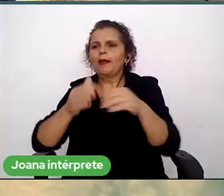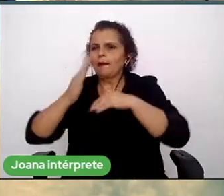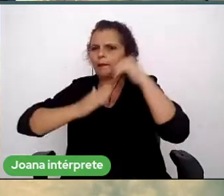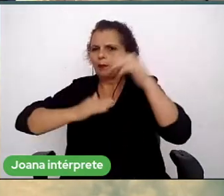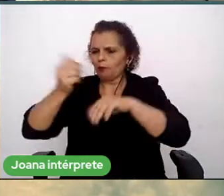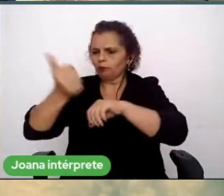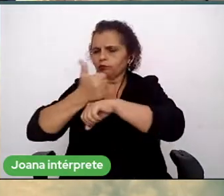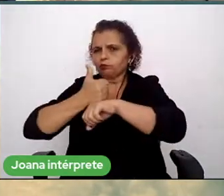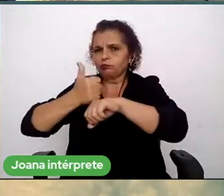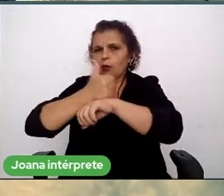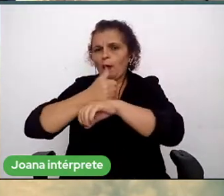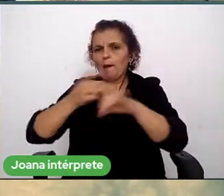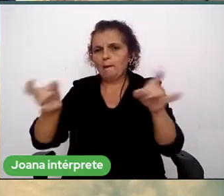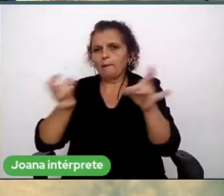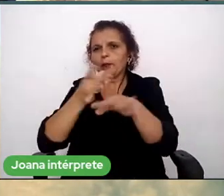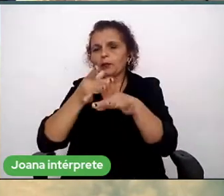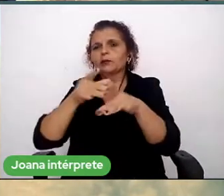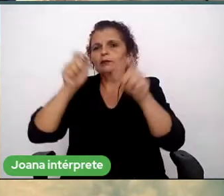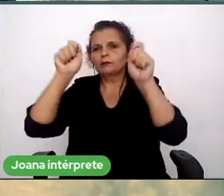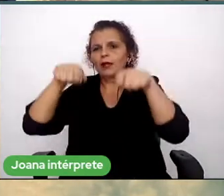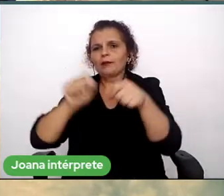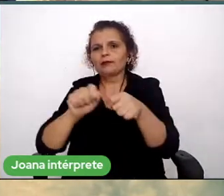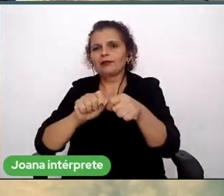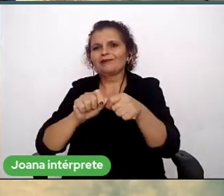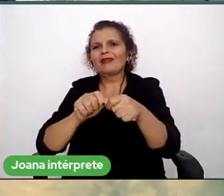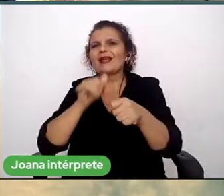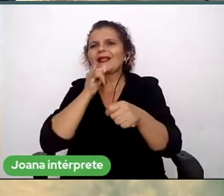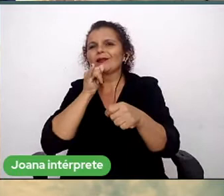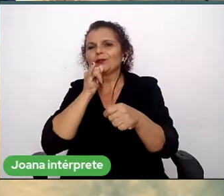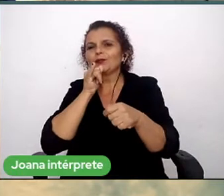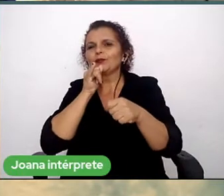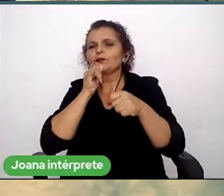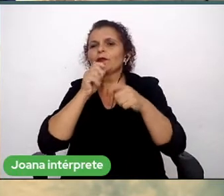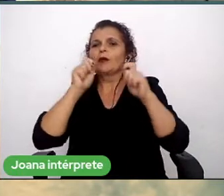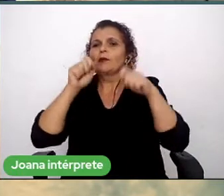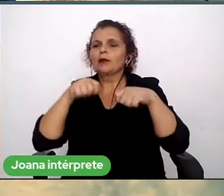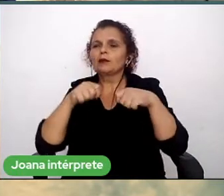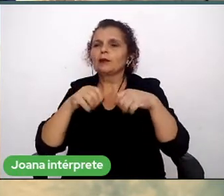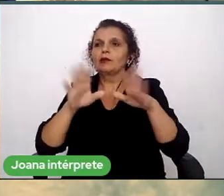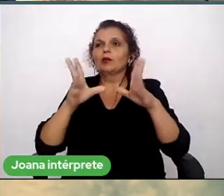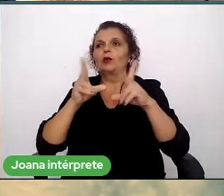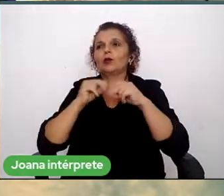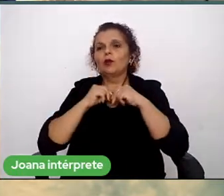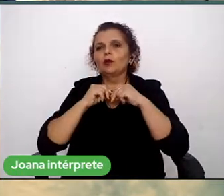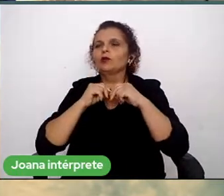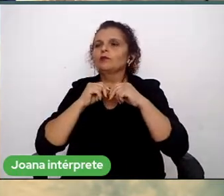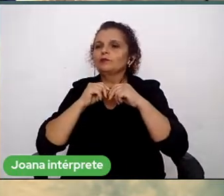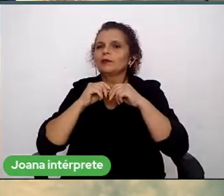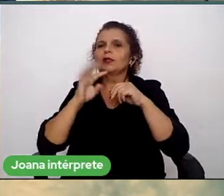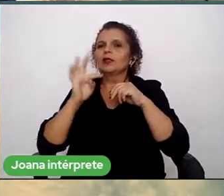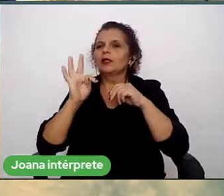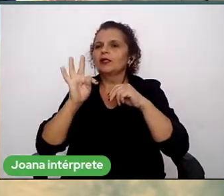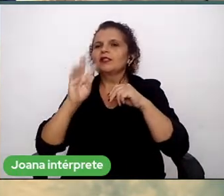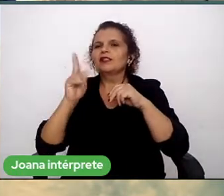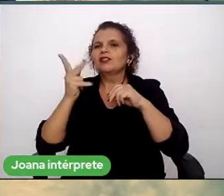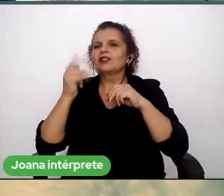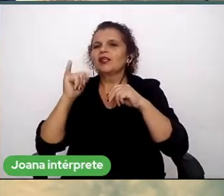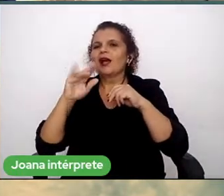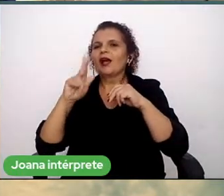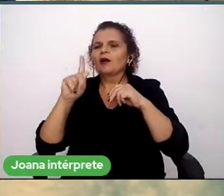para realizar aquilo que a gente precisa então por exemplo assim eu posso chegar aí para sem Nossa Tiago meu best eu